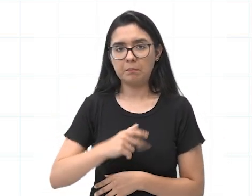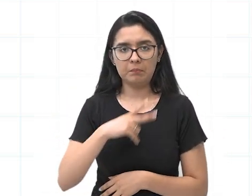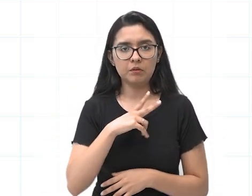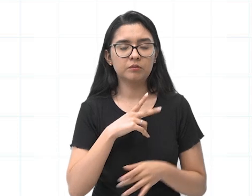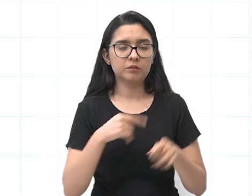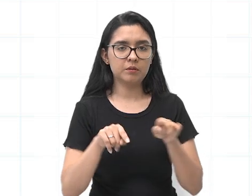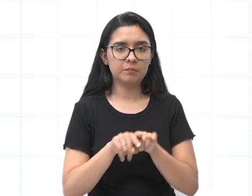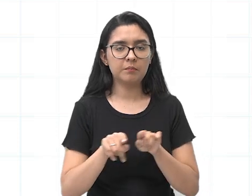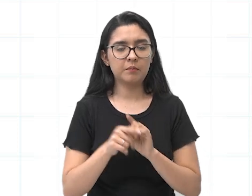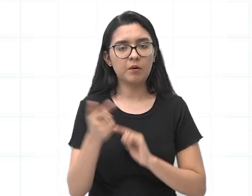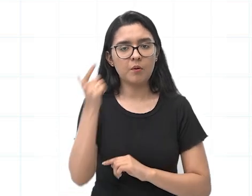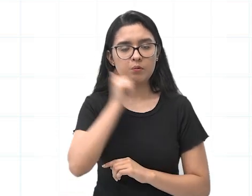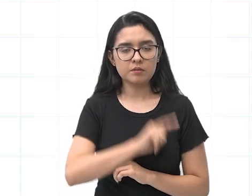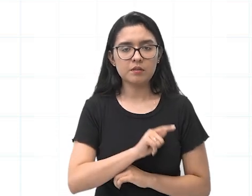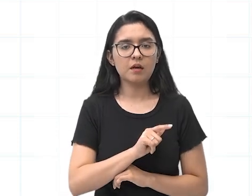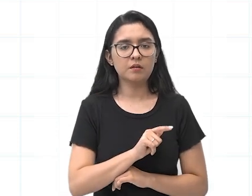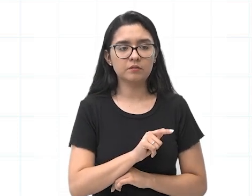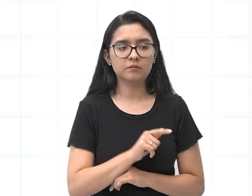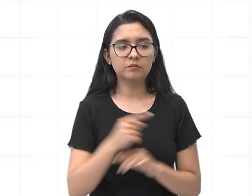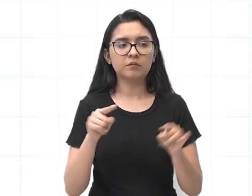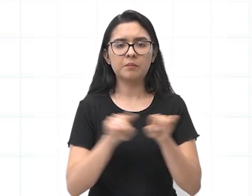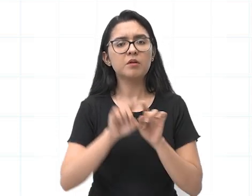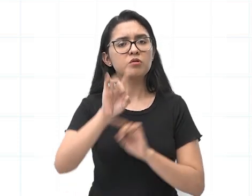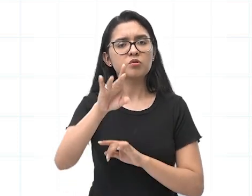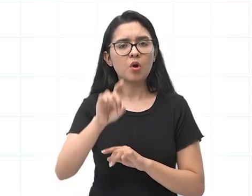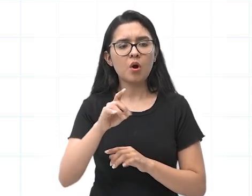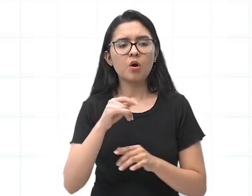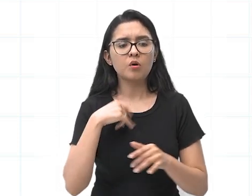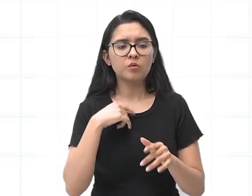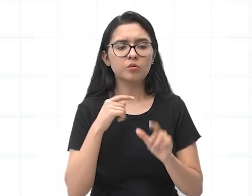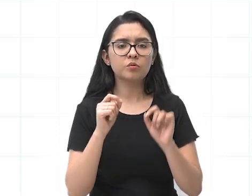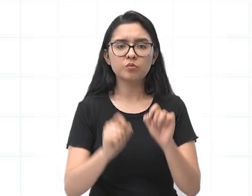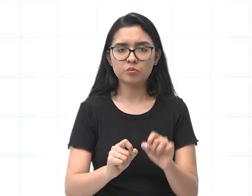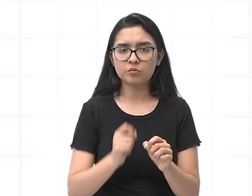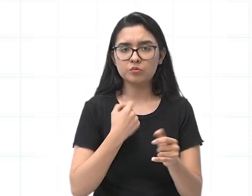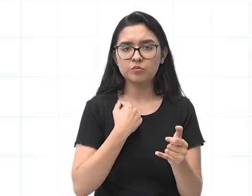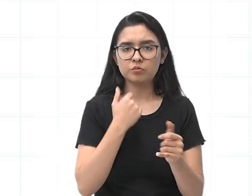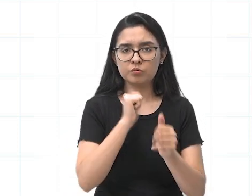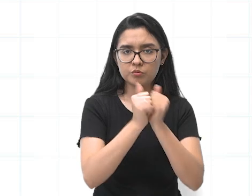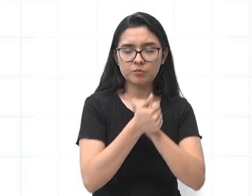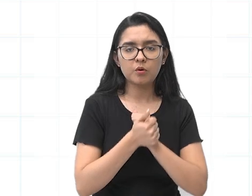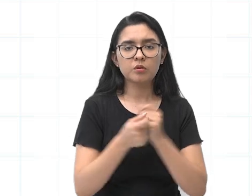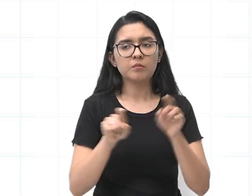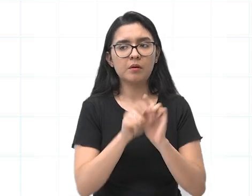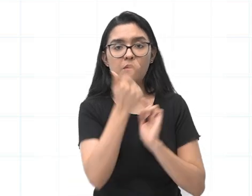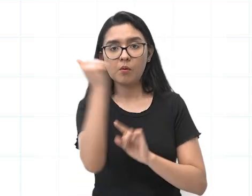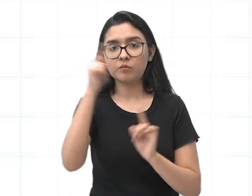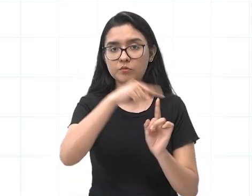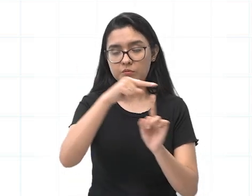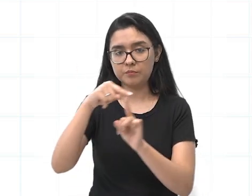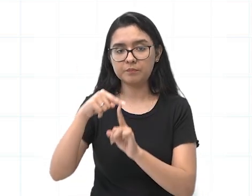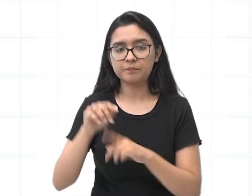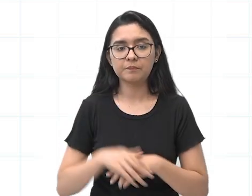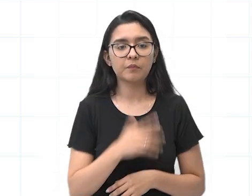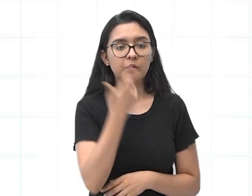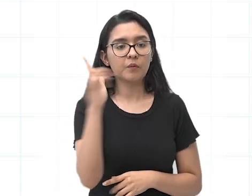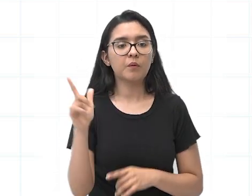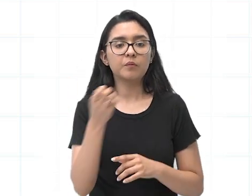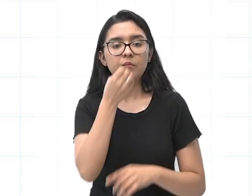relembrar com vocês os benefícios dos esportes de precisão. Então, observem aí. O